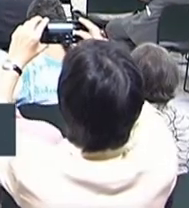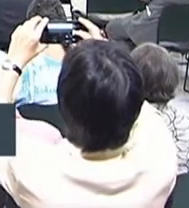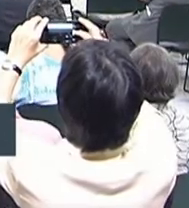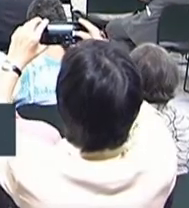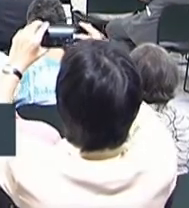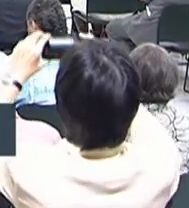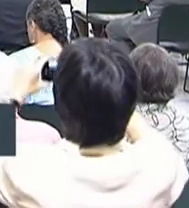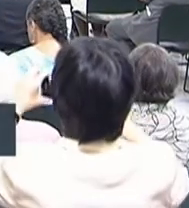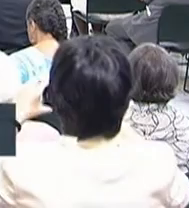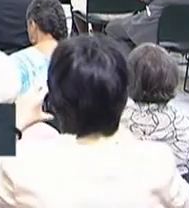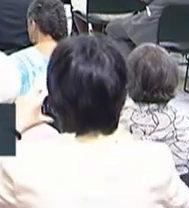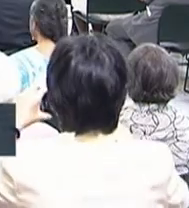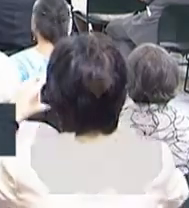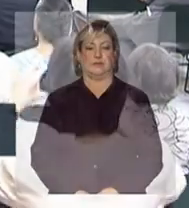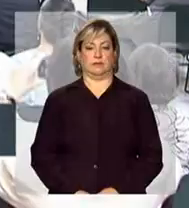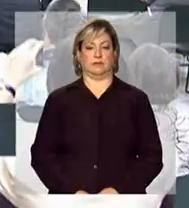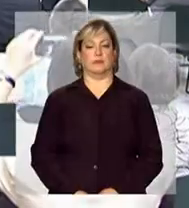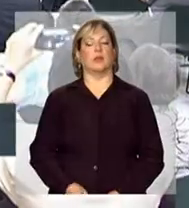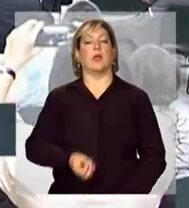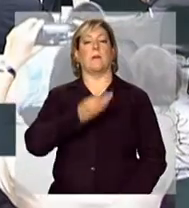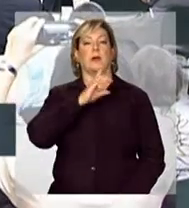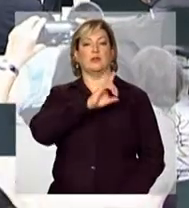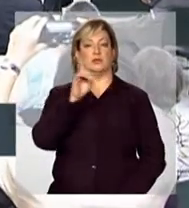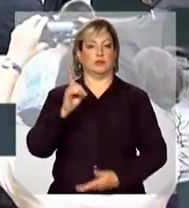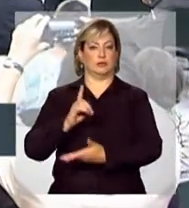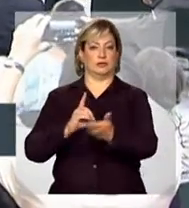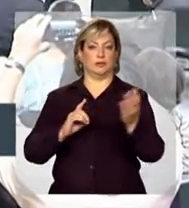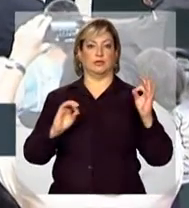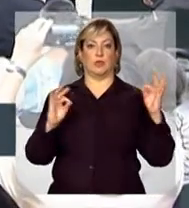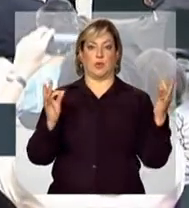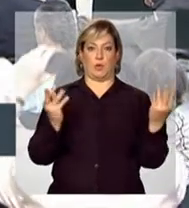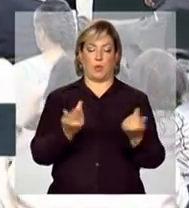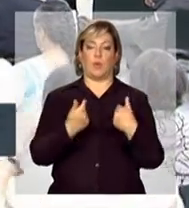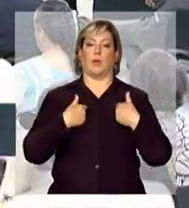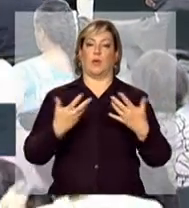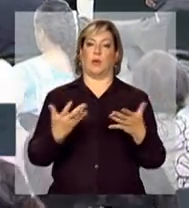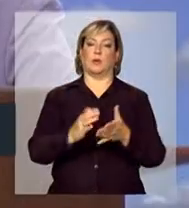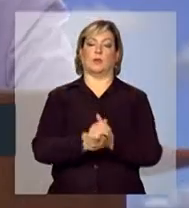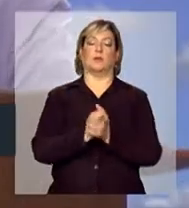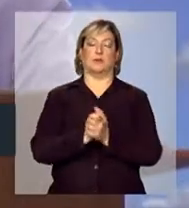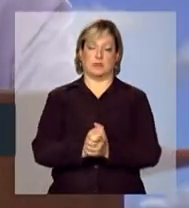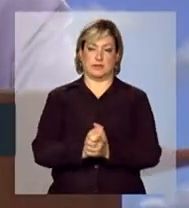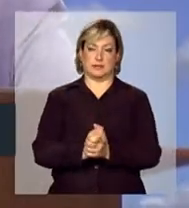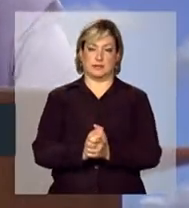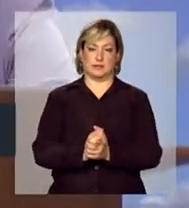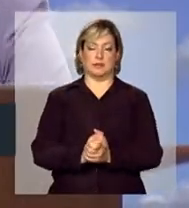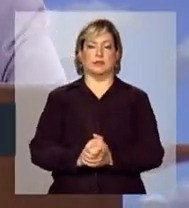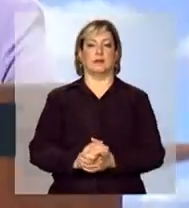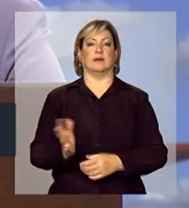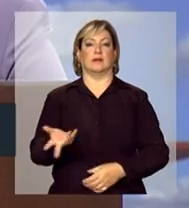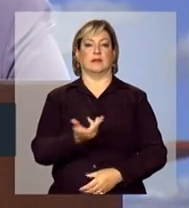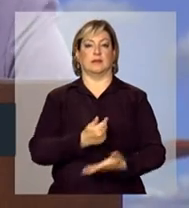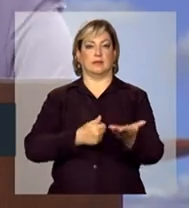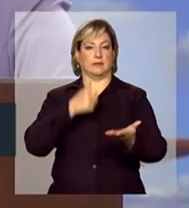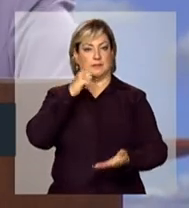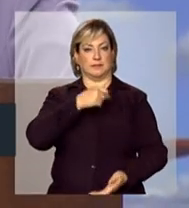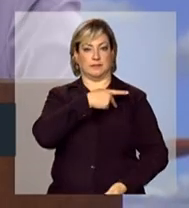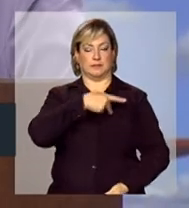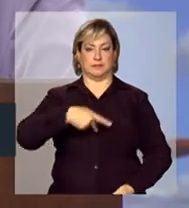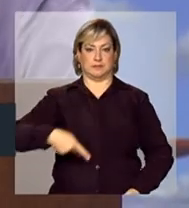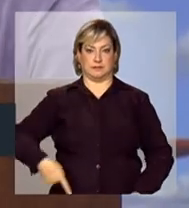Olá bom dia a todas EA todos eu quero cumprimentar a excelentíssima senhora